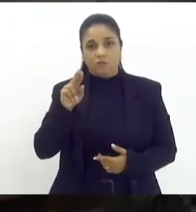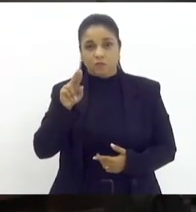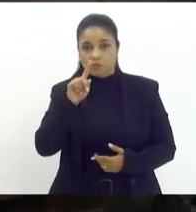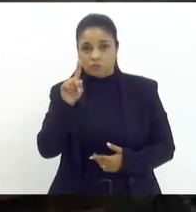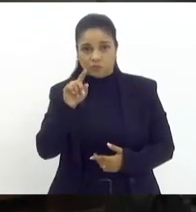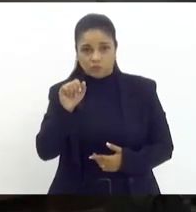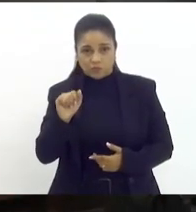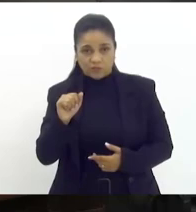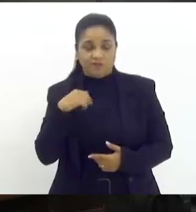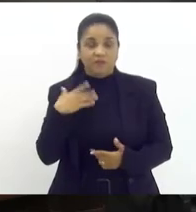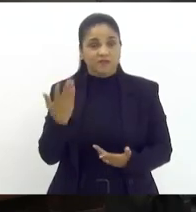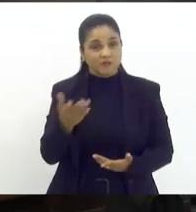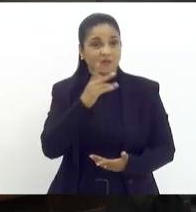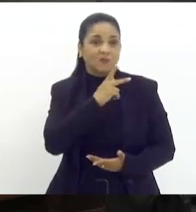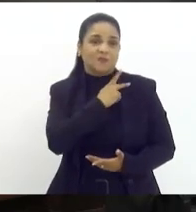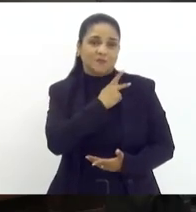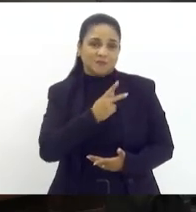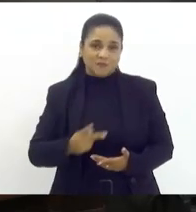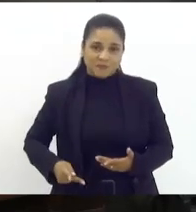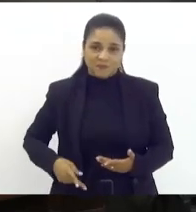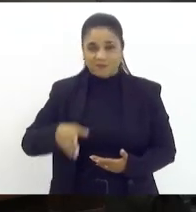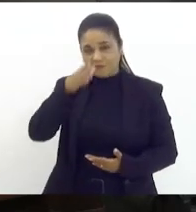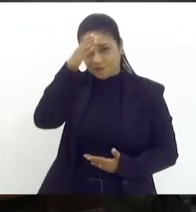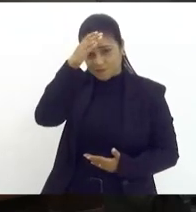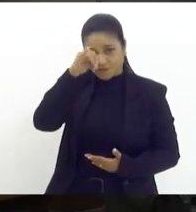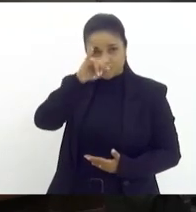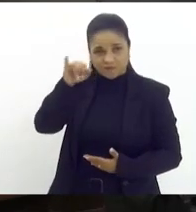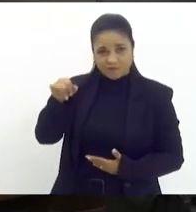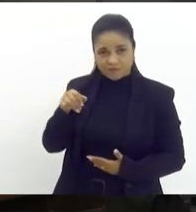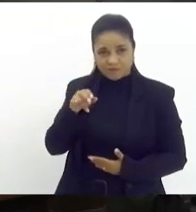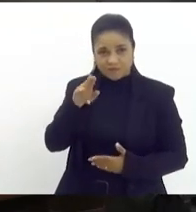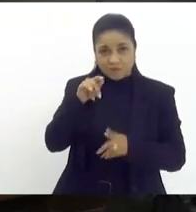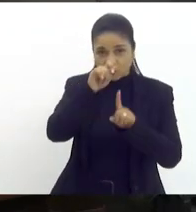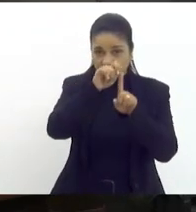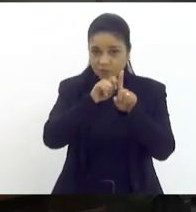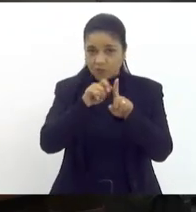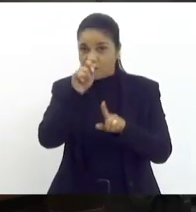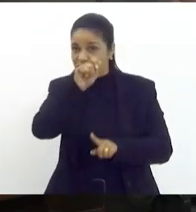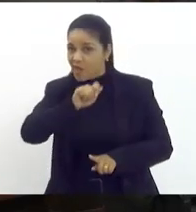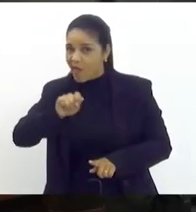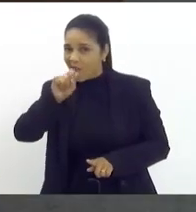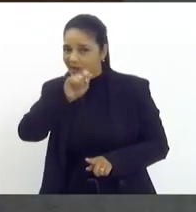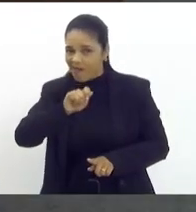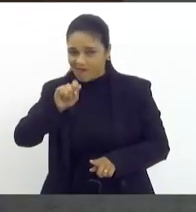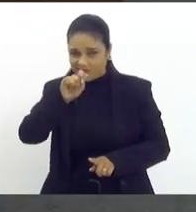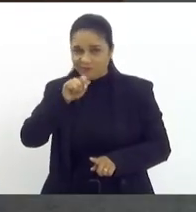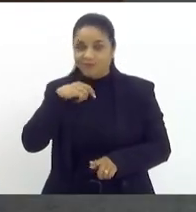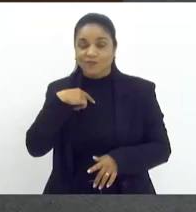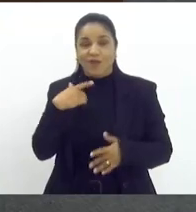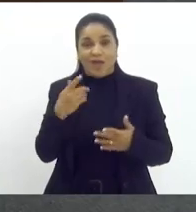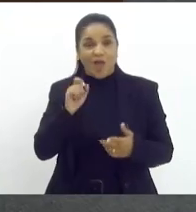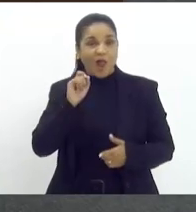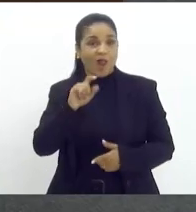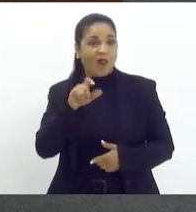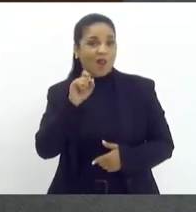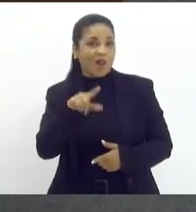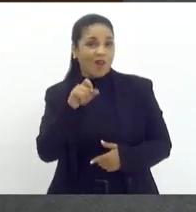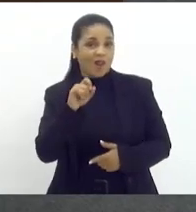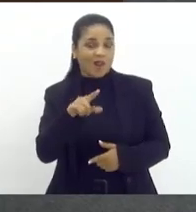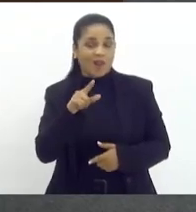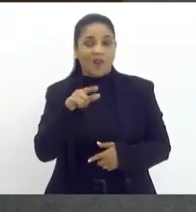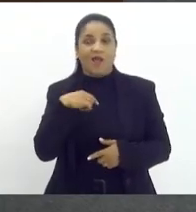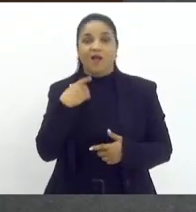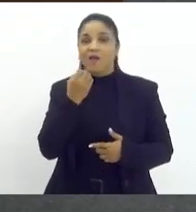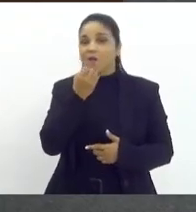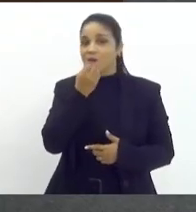deputada tia Ju entramos aí no mês de agosto e o agosto além de lilás agosto Dourado